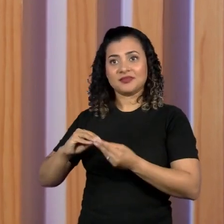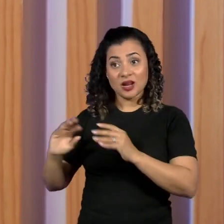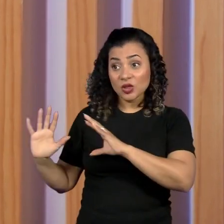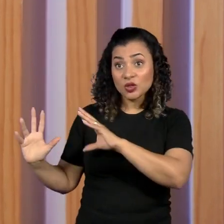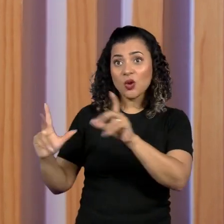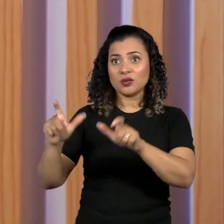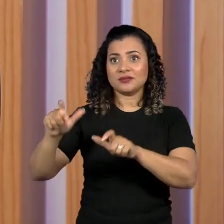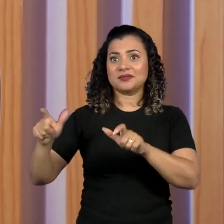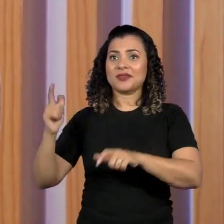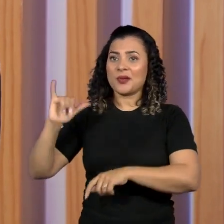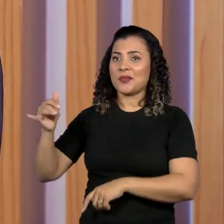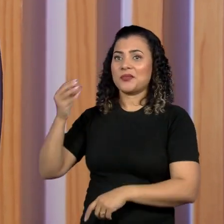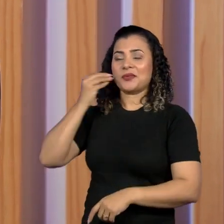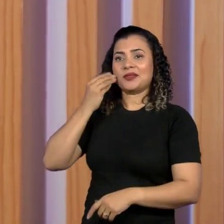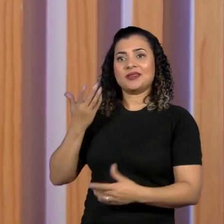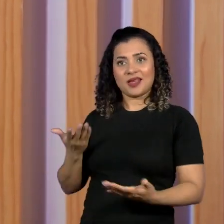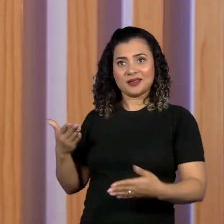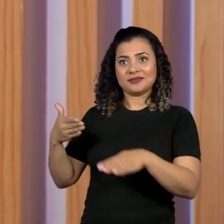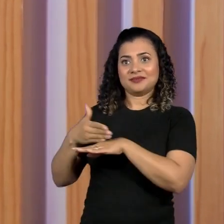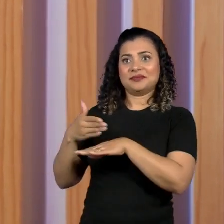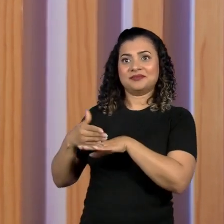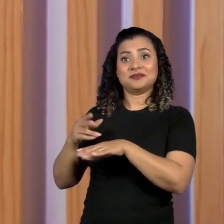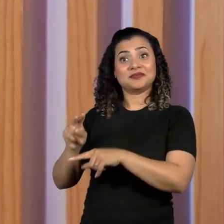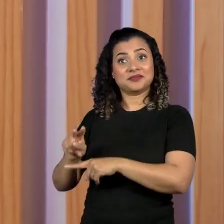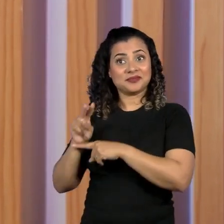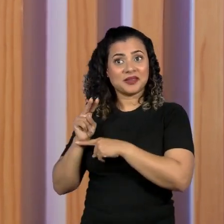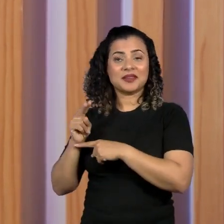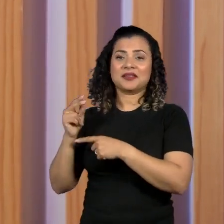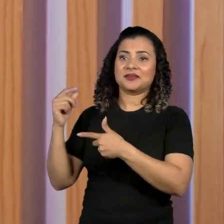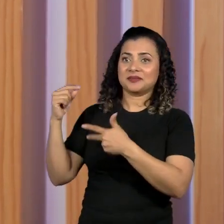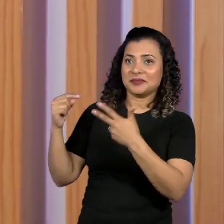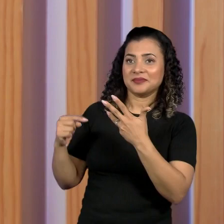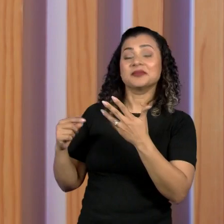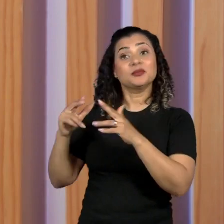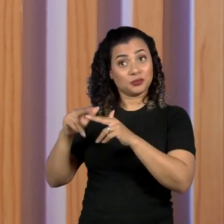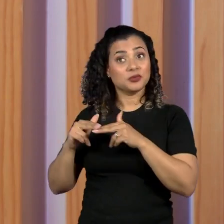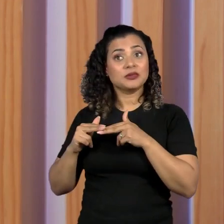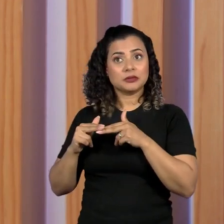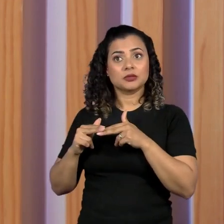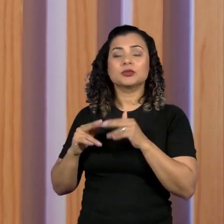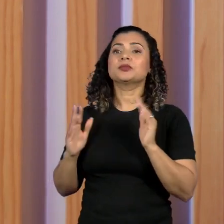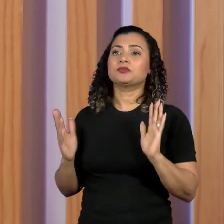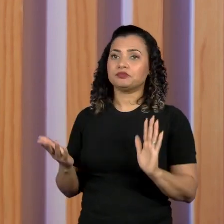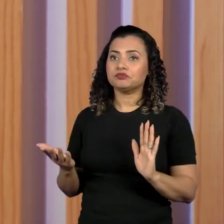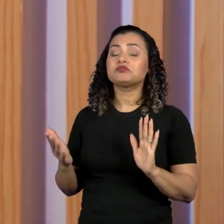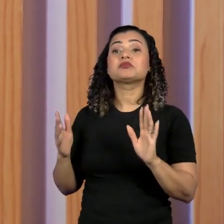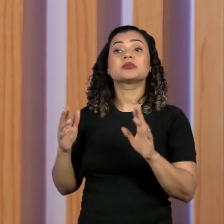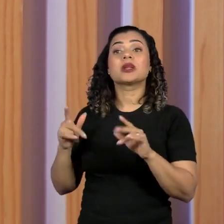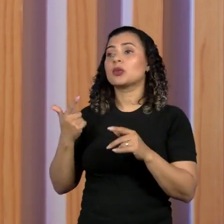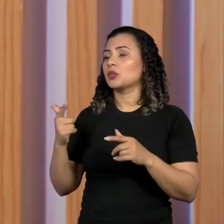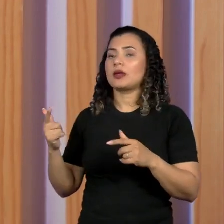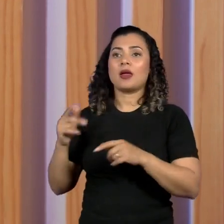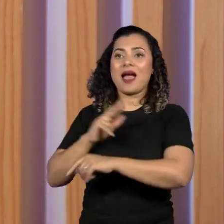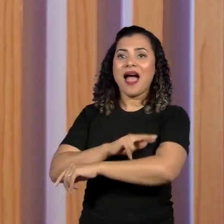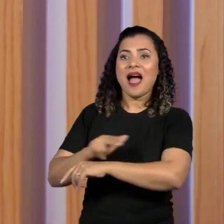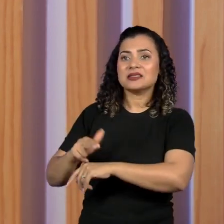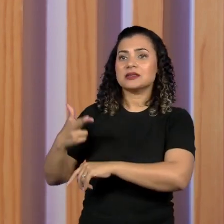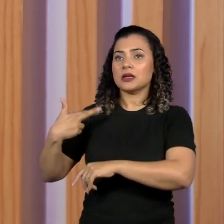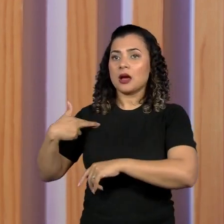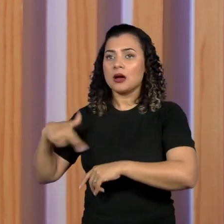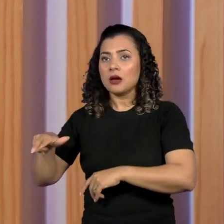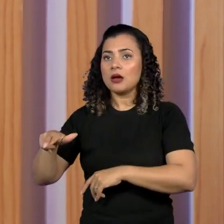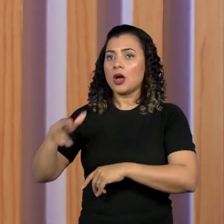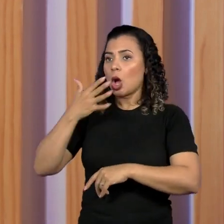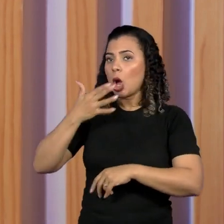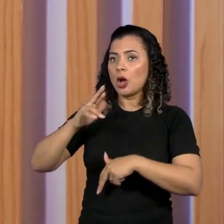tem o seu espaço dentro de uma cooperativa de crédito, né? Então, não tem uma distinção aí de raça, de credo, de